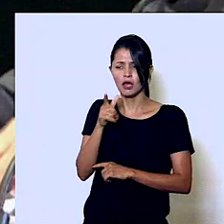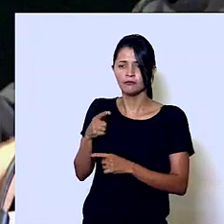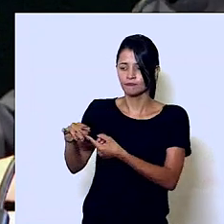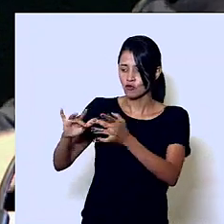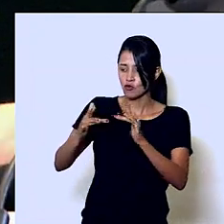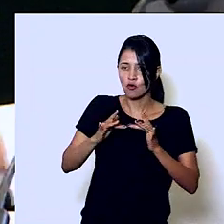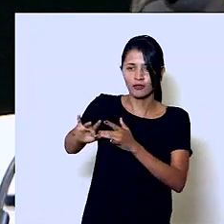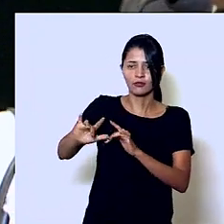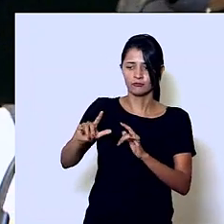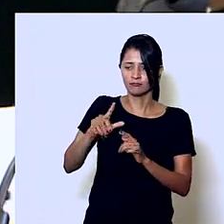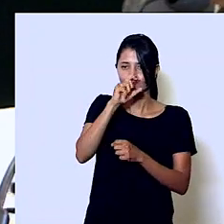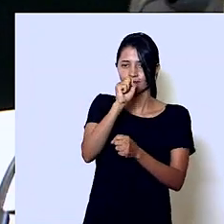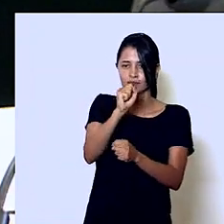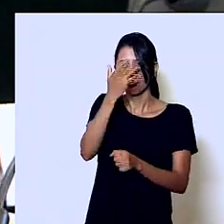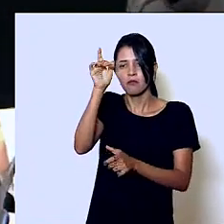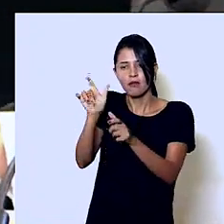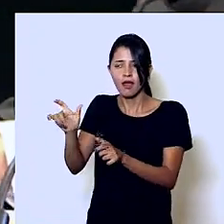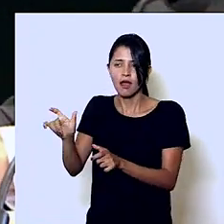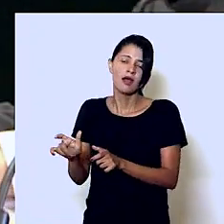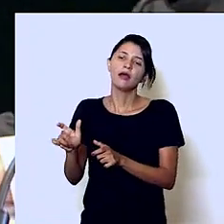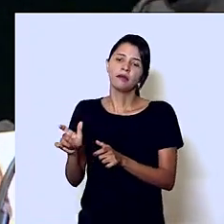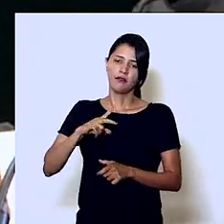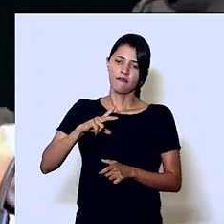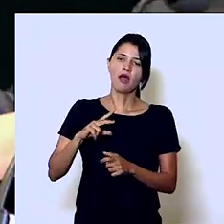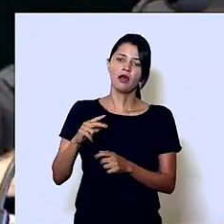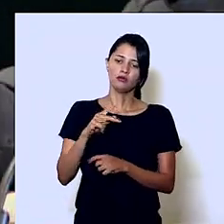o mundo público e o mundo privado do Iraque e da região.